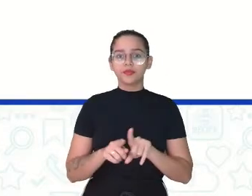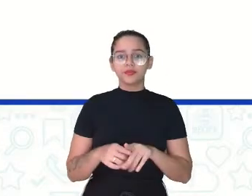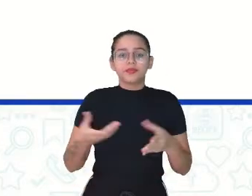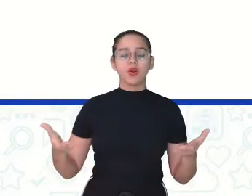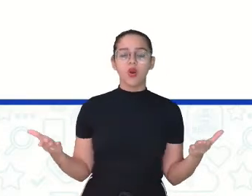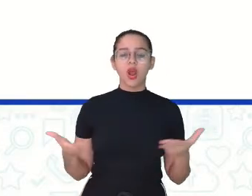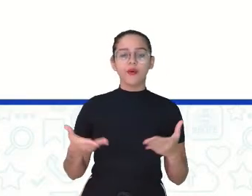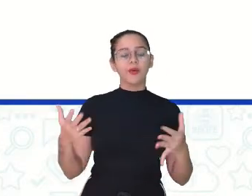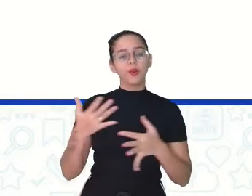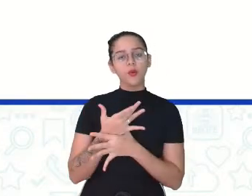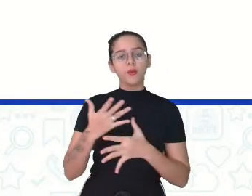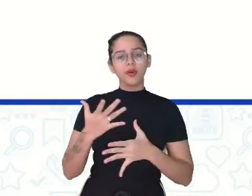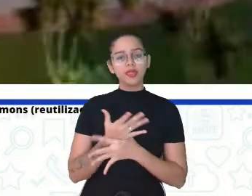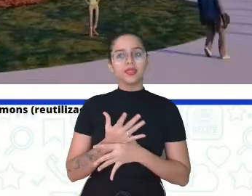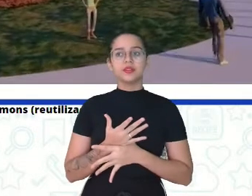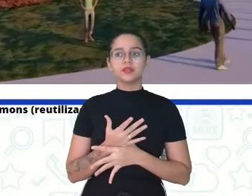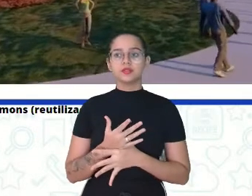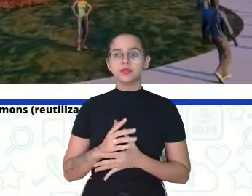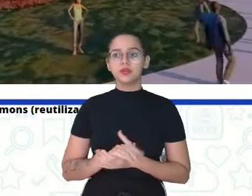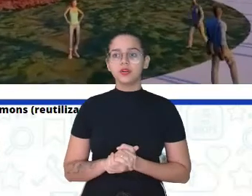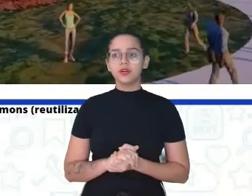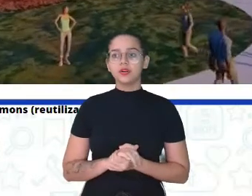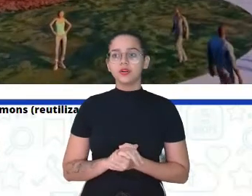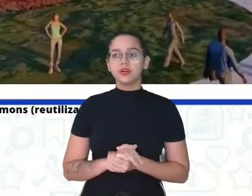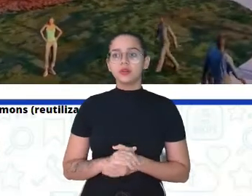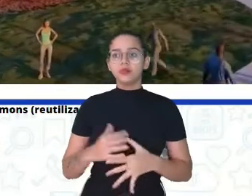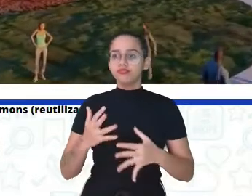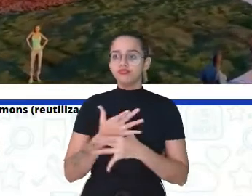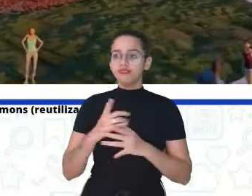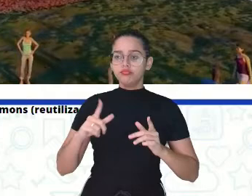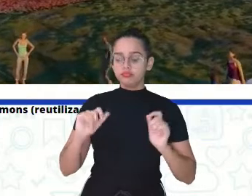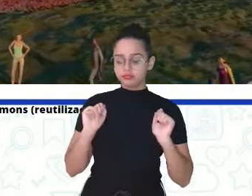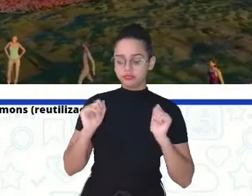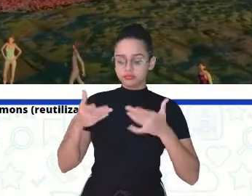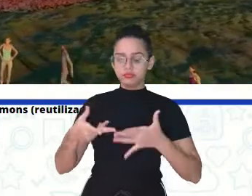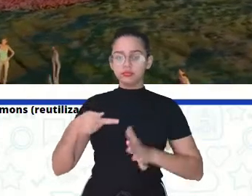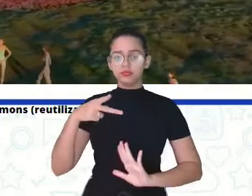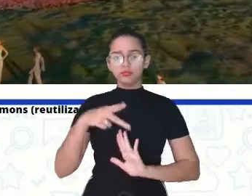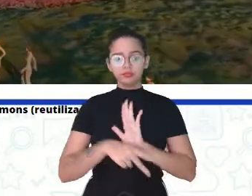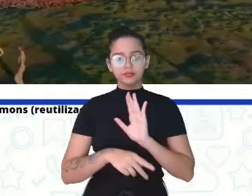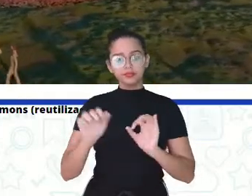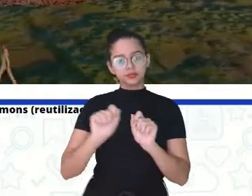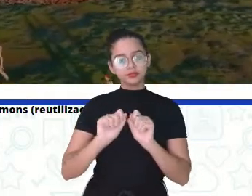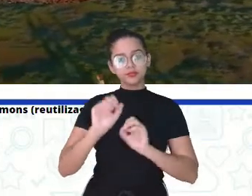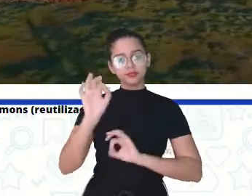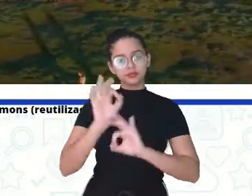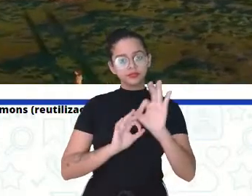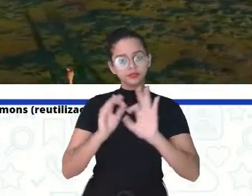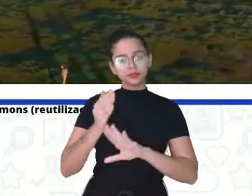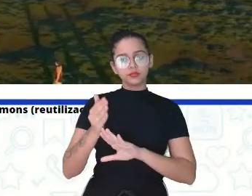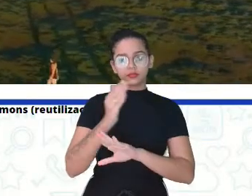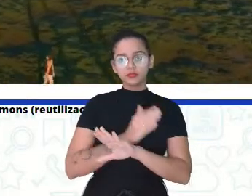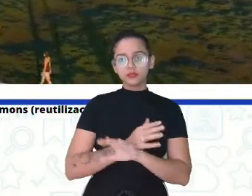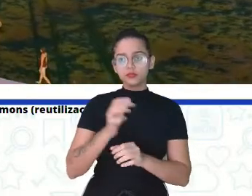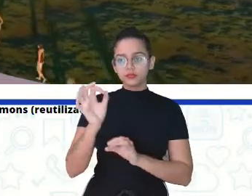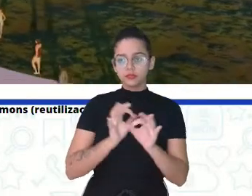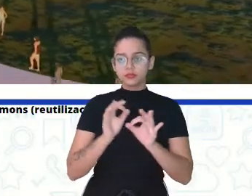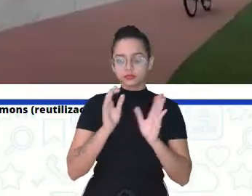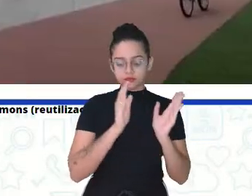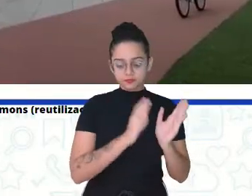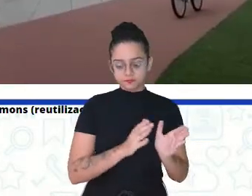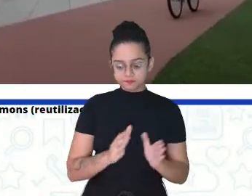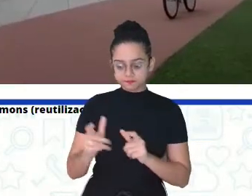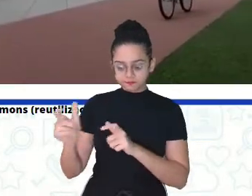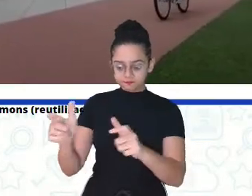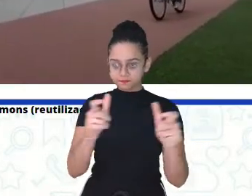Bom, vamos para o urbanismo? O urbanismo é a ação de projetar e